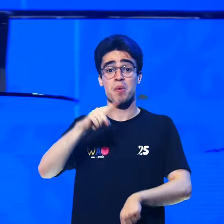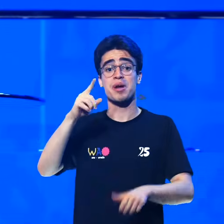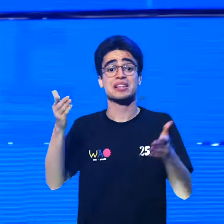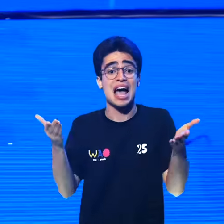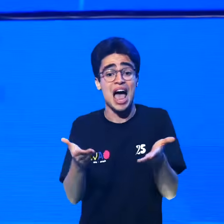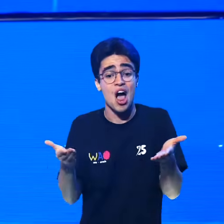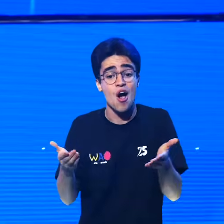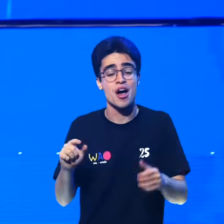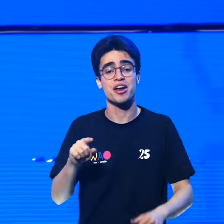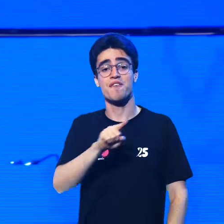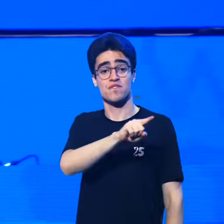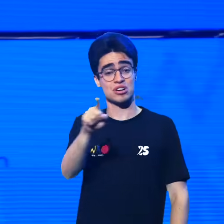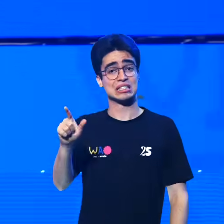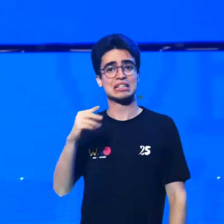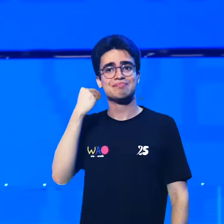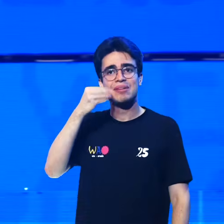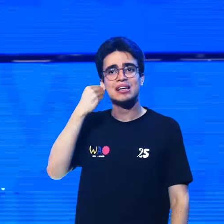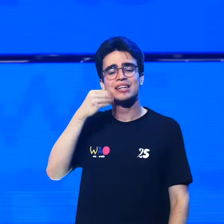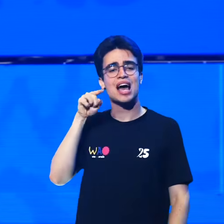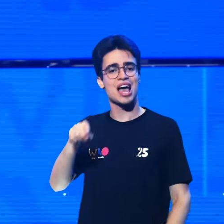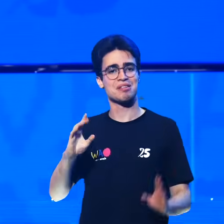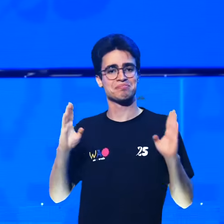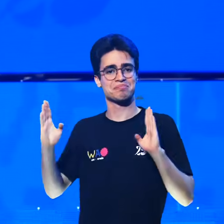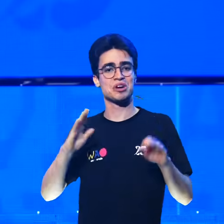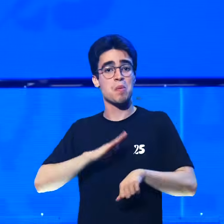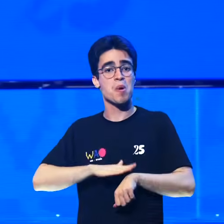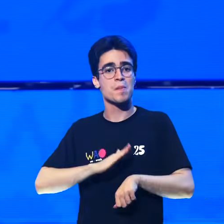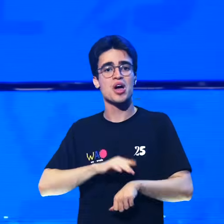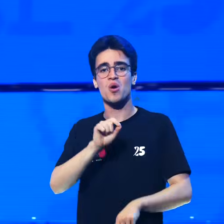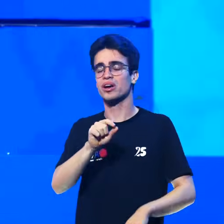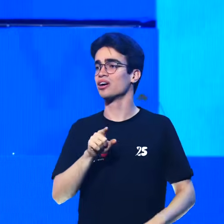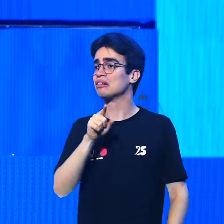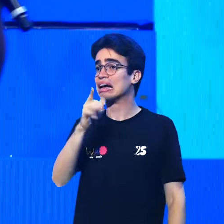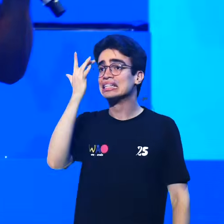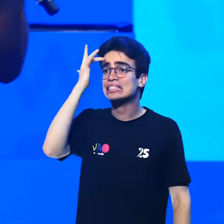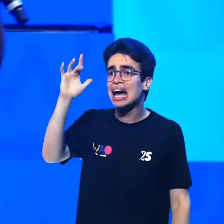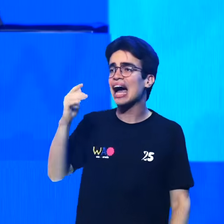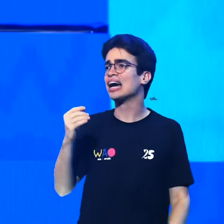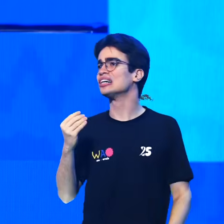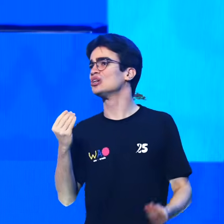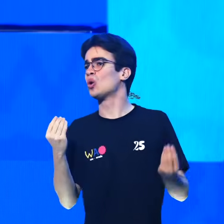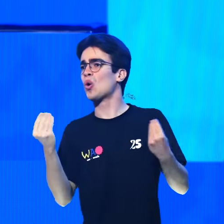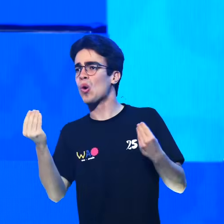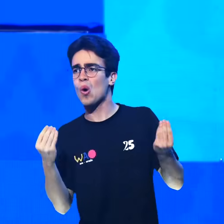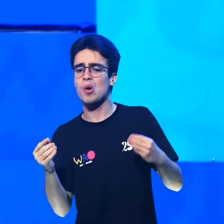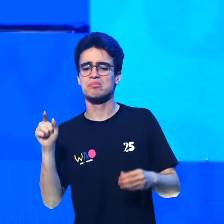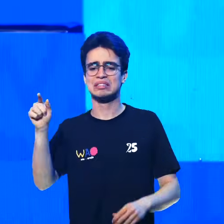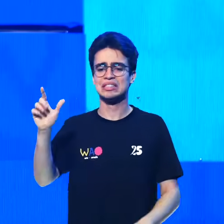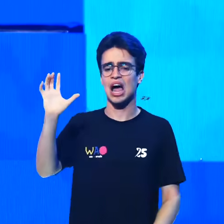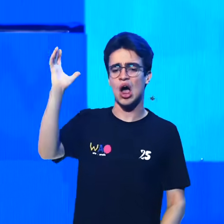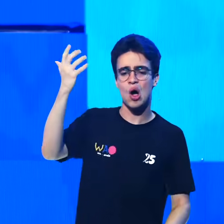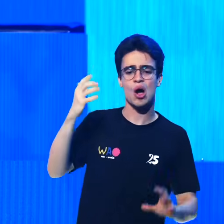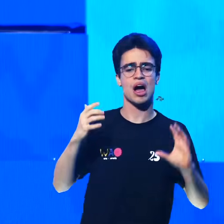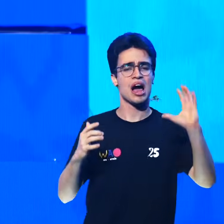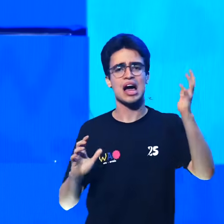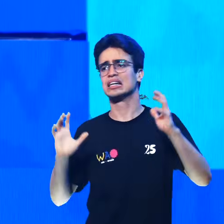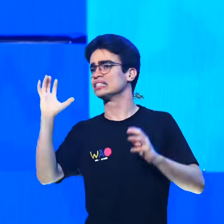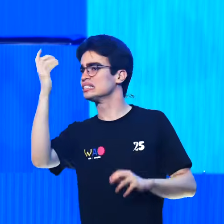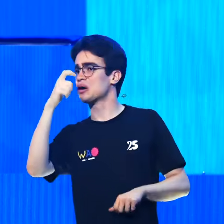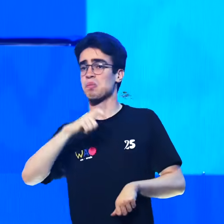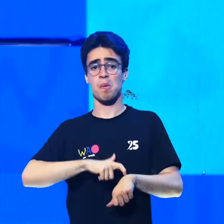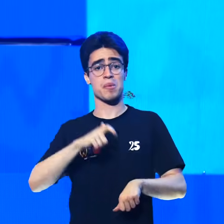momento vivendo um momento em que você não sabe por que algumas coisas estão acontecendo nessa